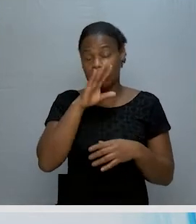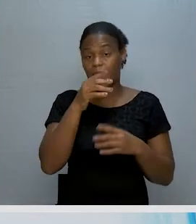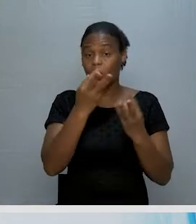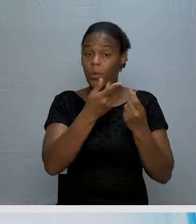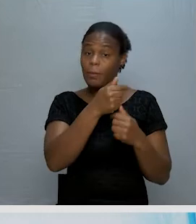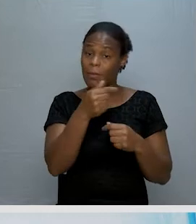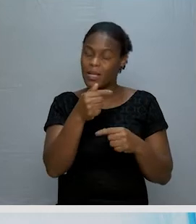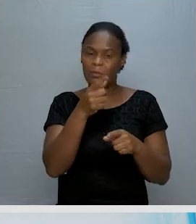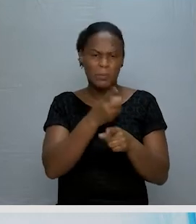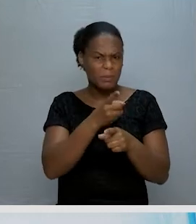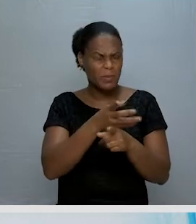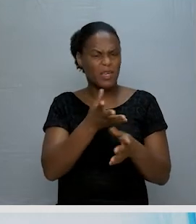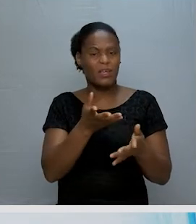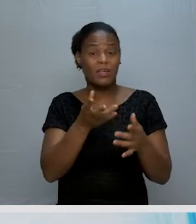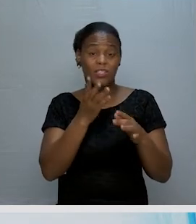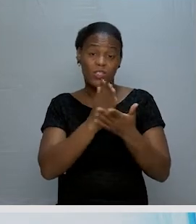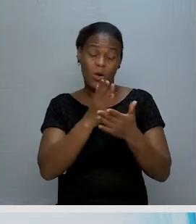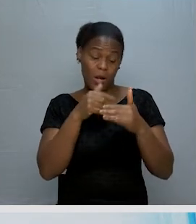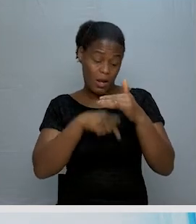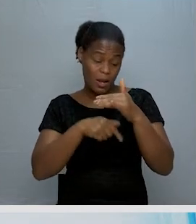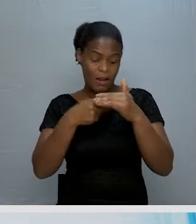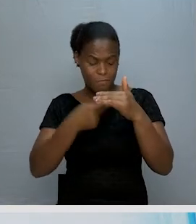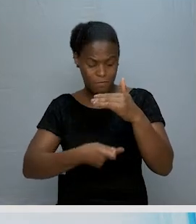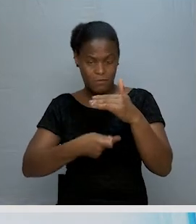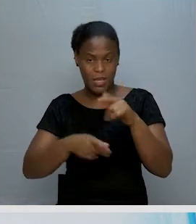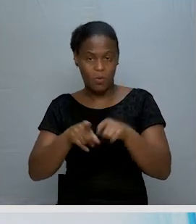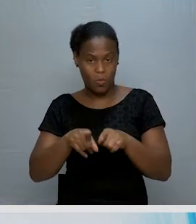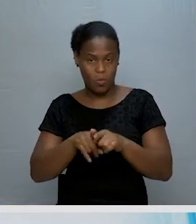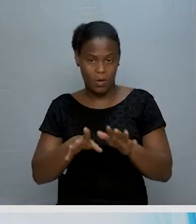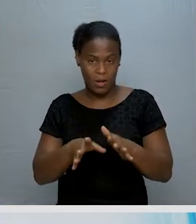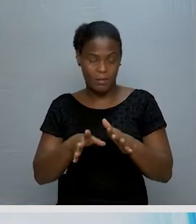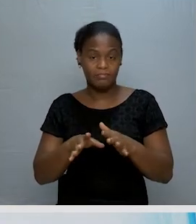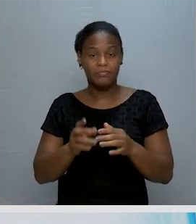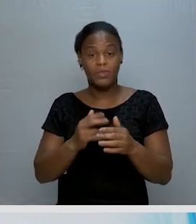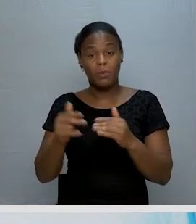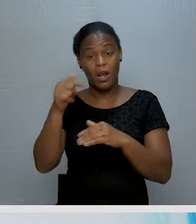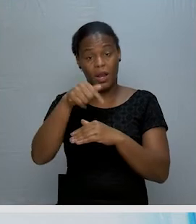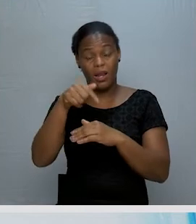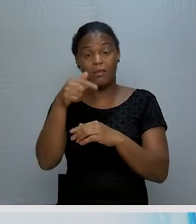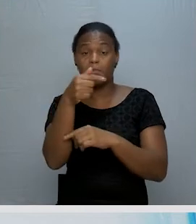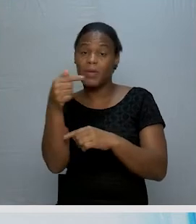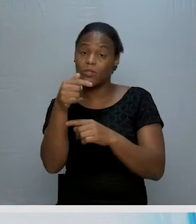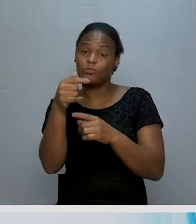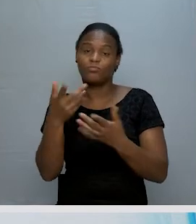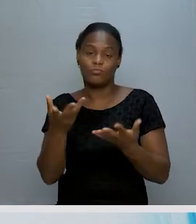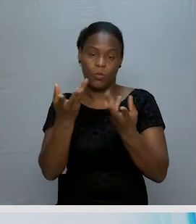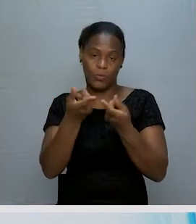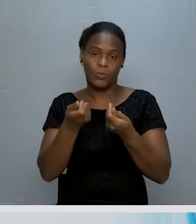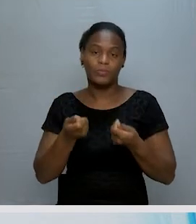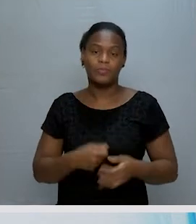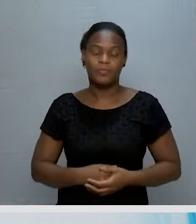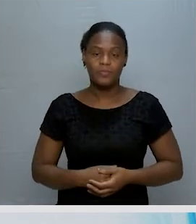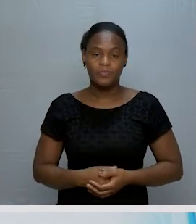for subtração, é a mesma coisa. É só manter os denominadores como estão e subtrair